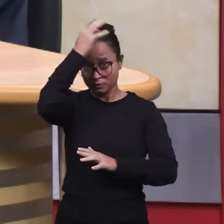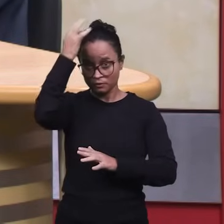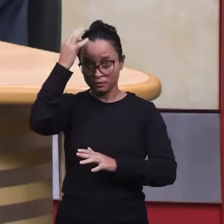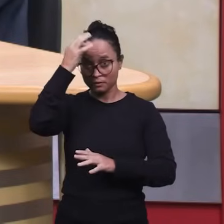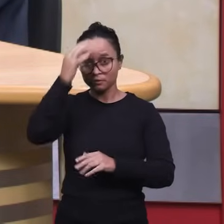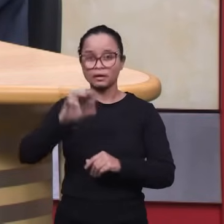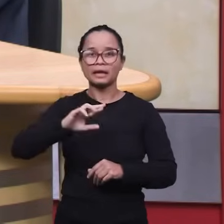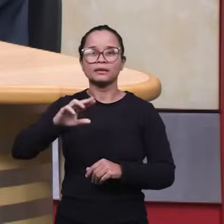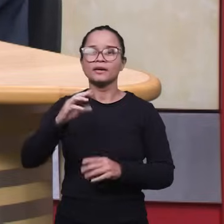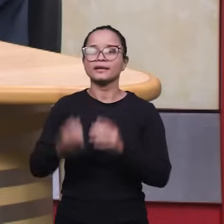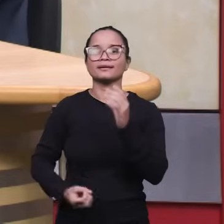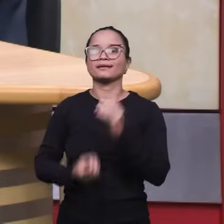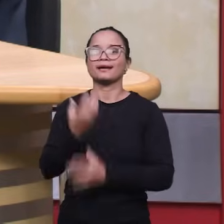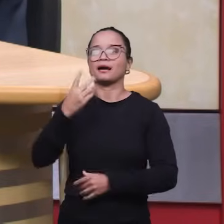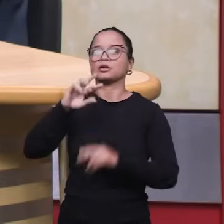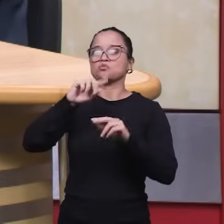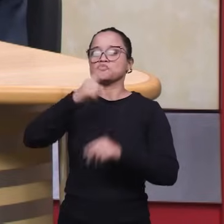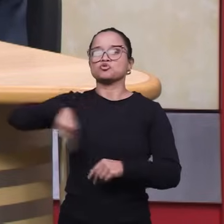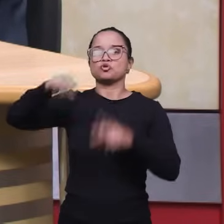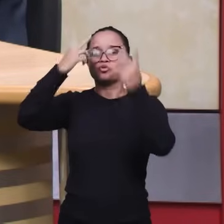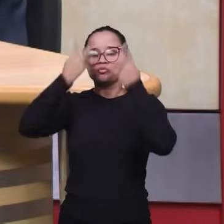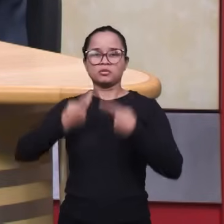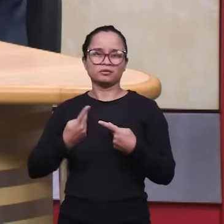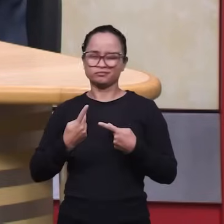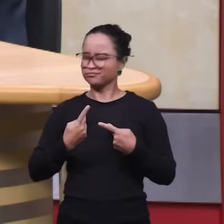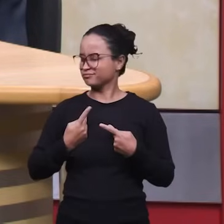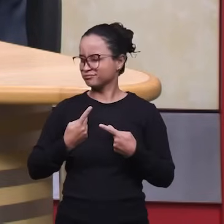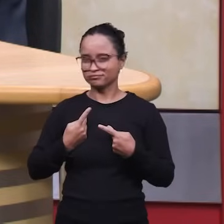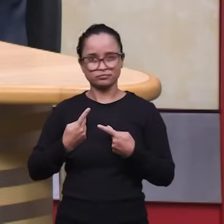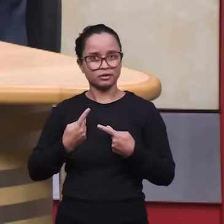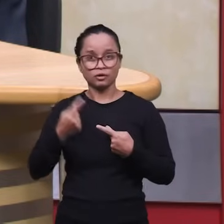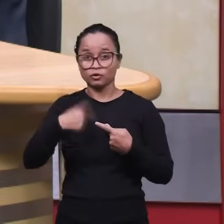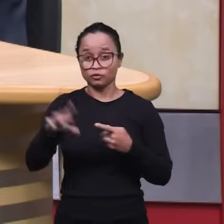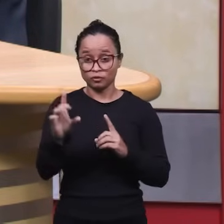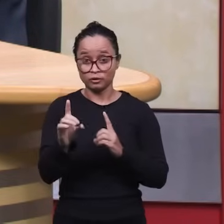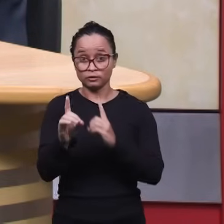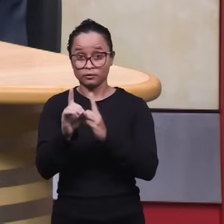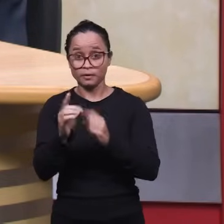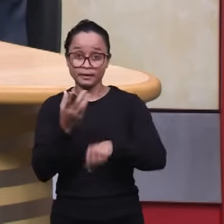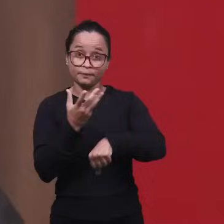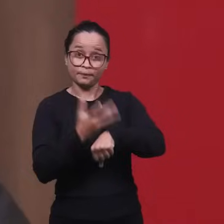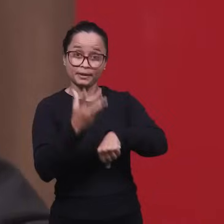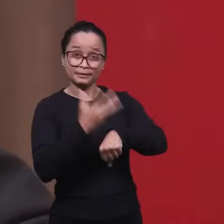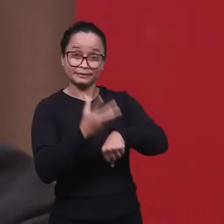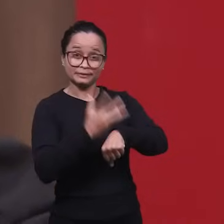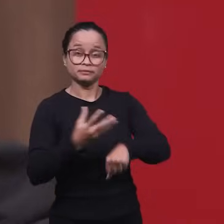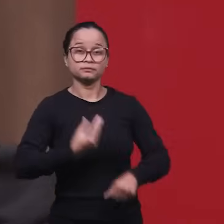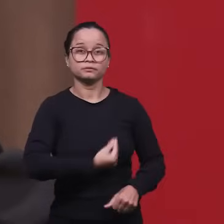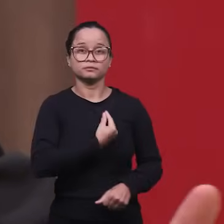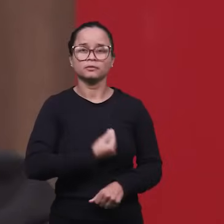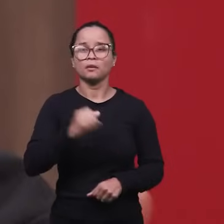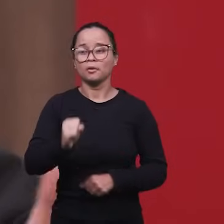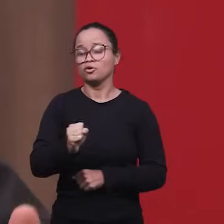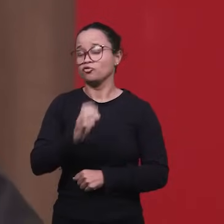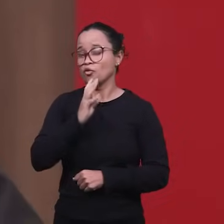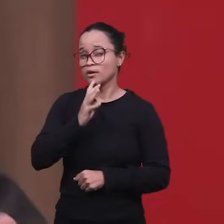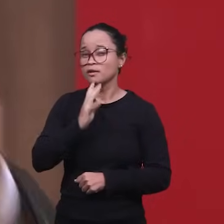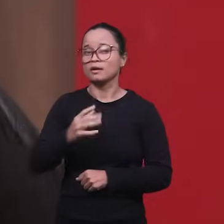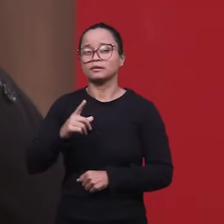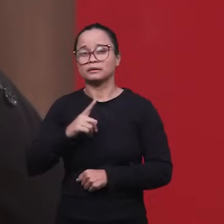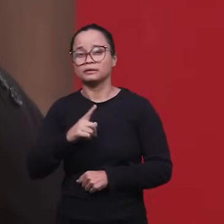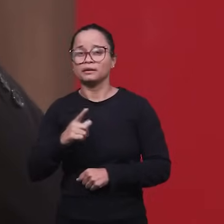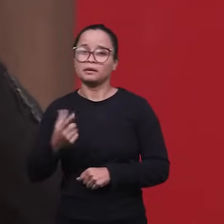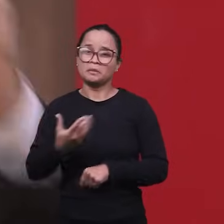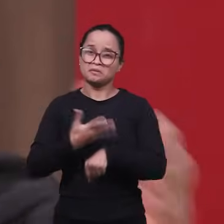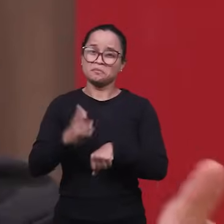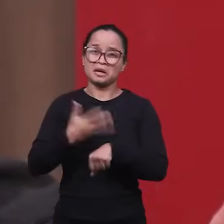foi, nenhuma delas foi criada por nós. Nós descobrimos e aplicamos na nossa vida. Aplicamos. Você pode conhecer e não aplicar.